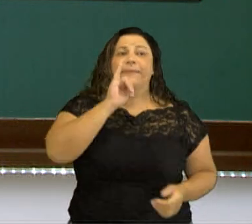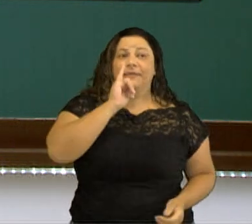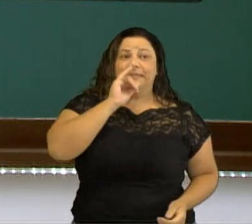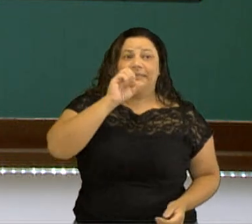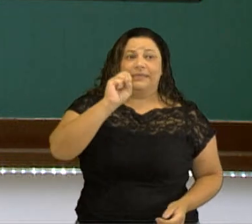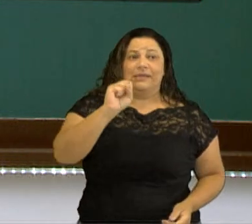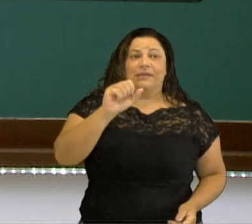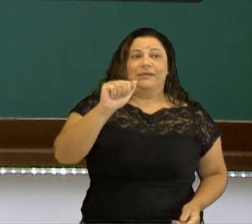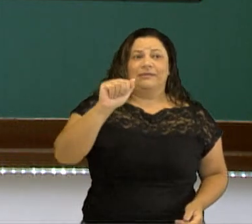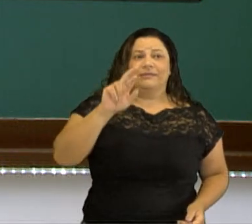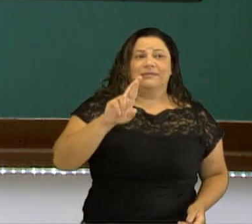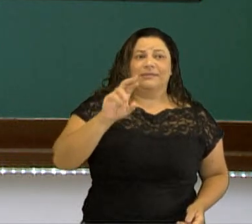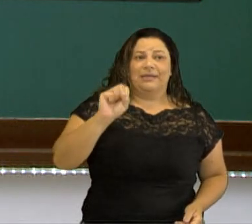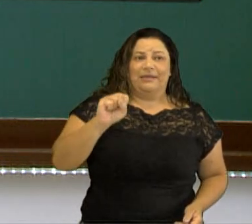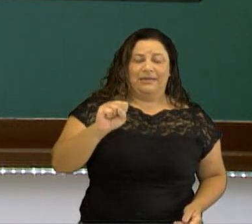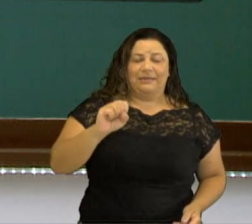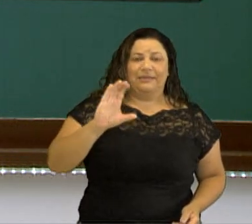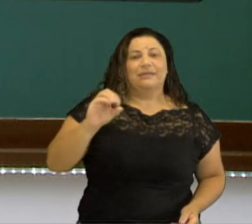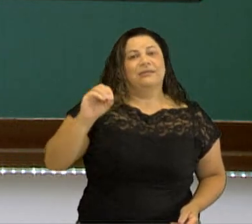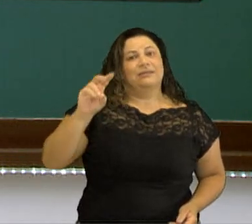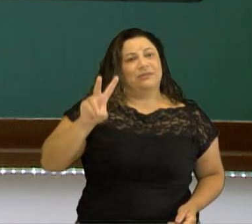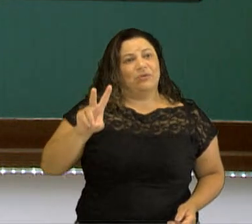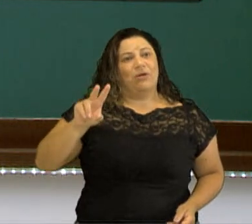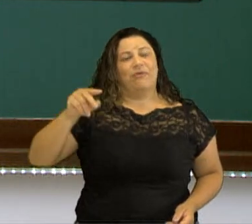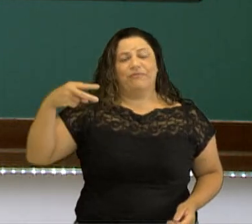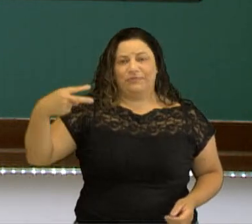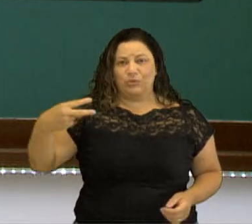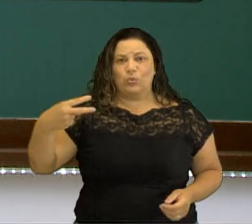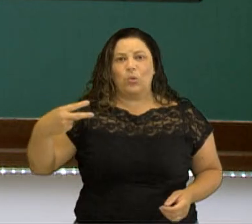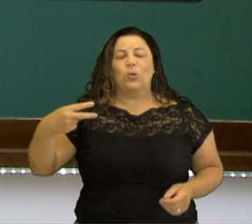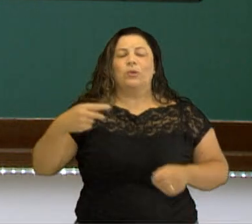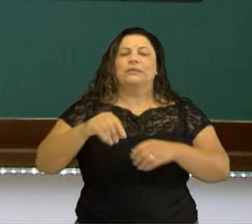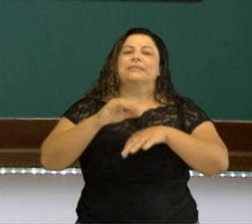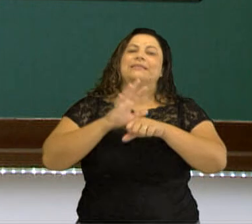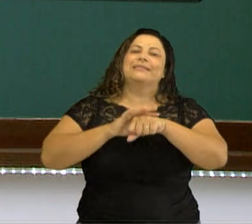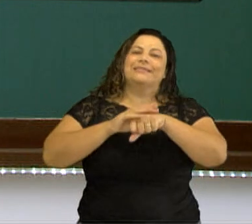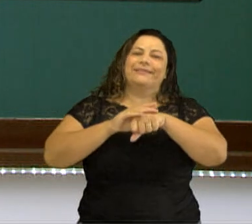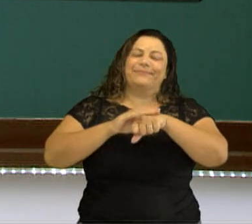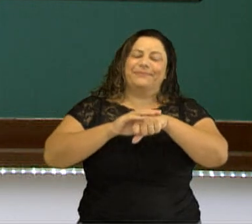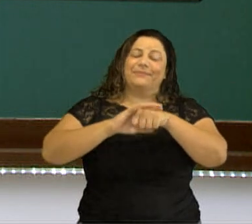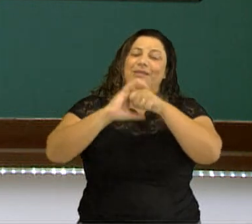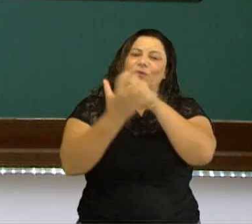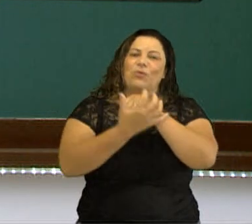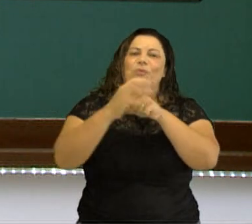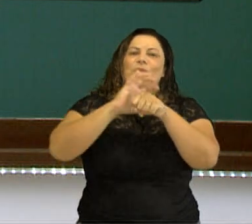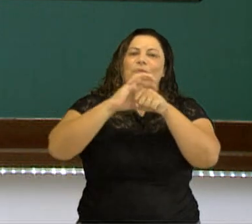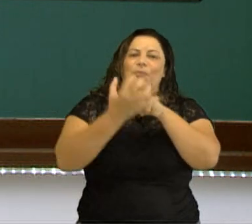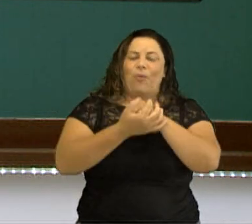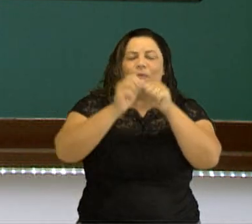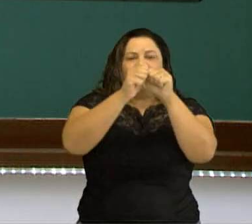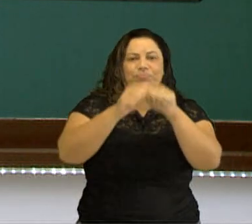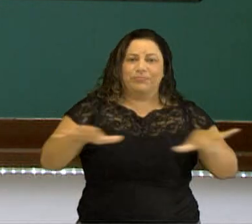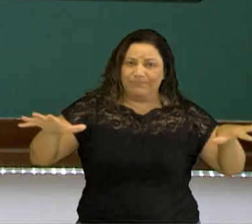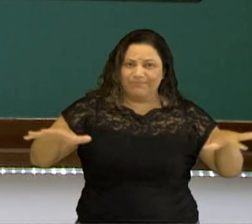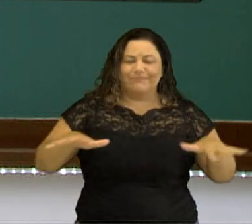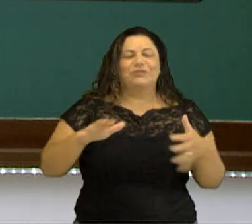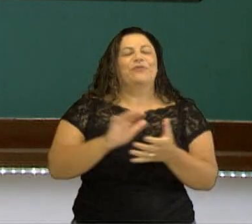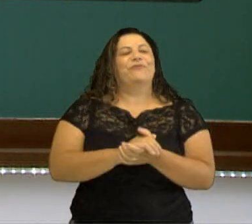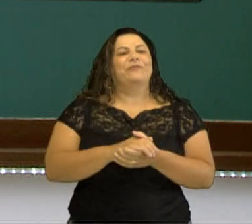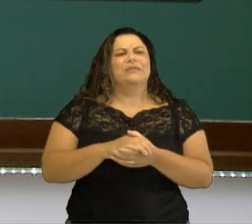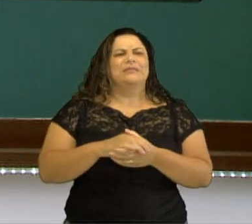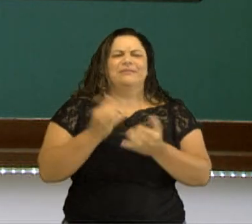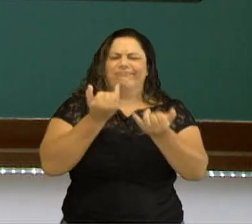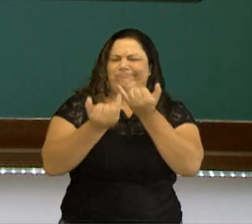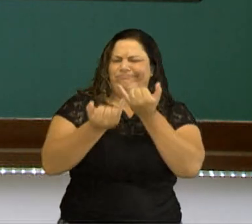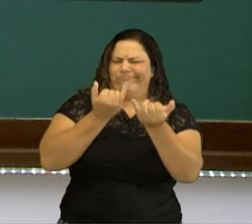exemplo, transmite a Covid-19 e o influenza, a gripe. São doenças com sintomas parecidos, mas percebam